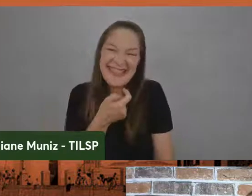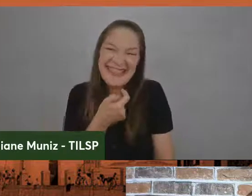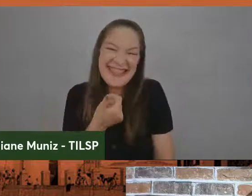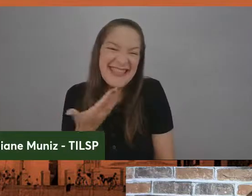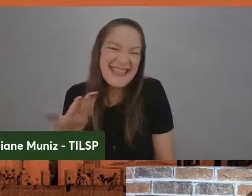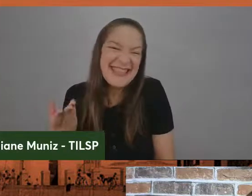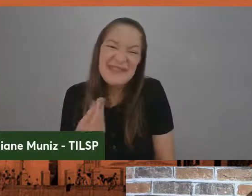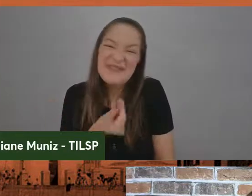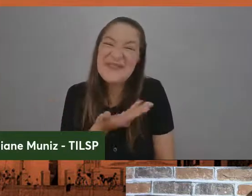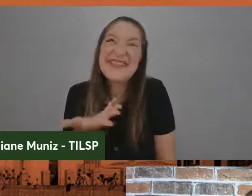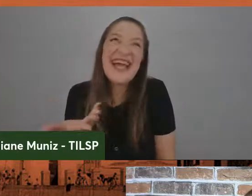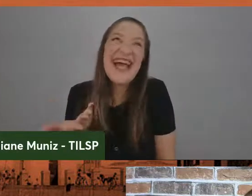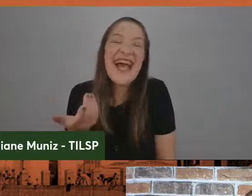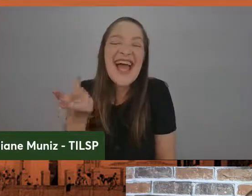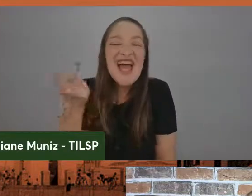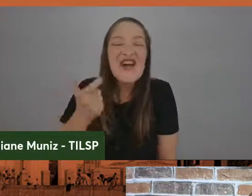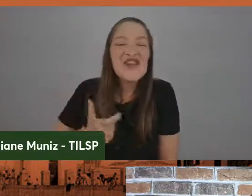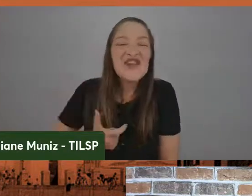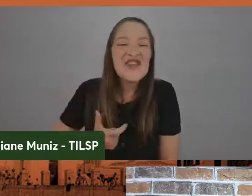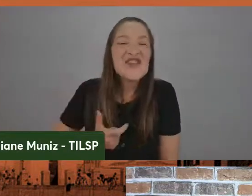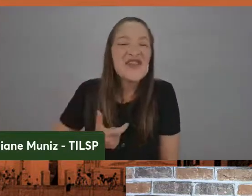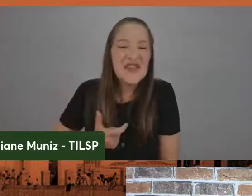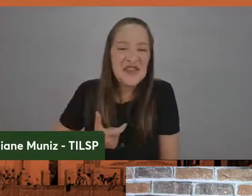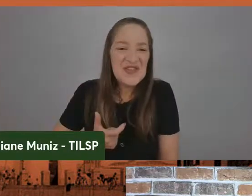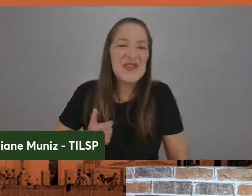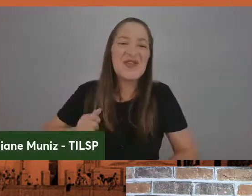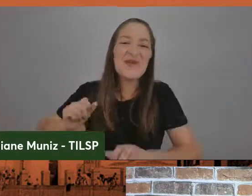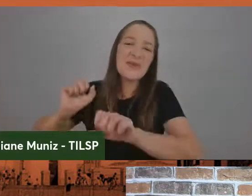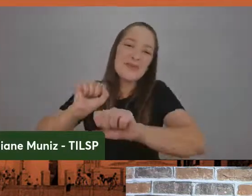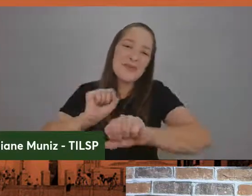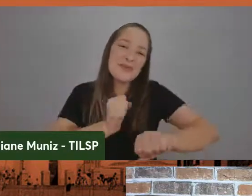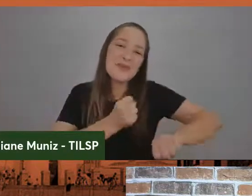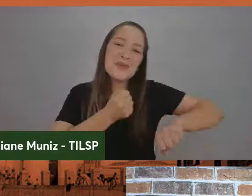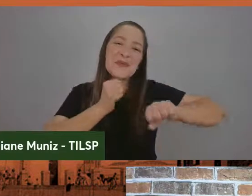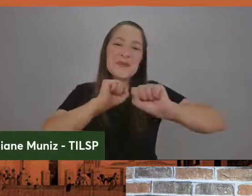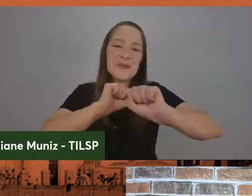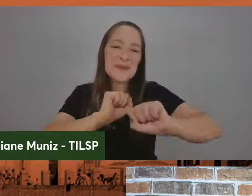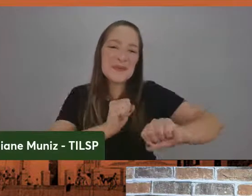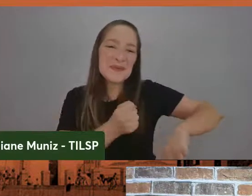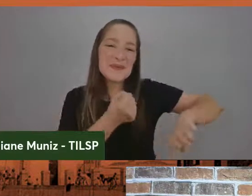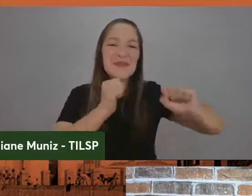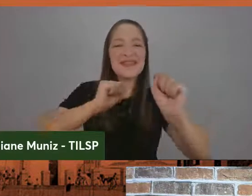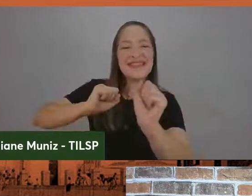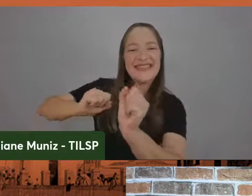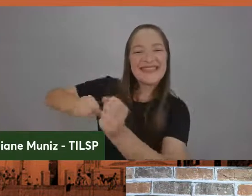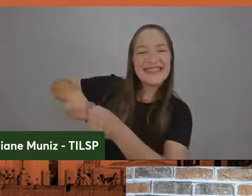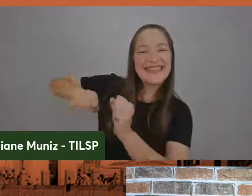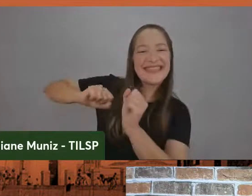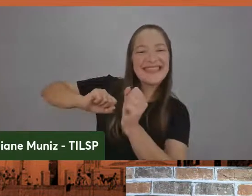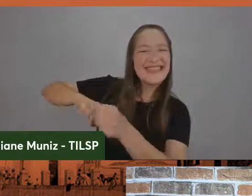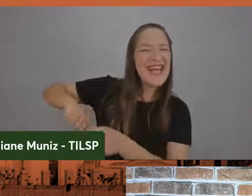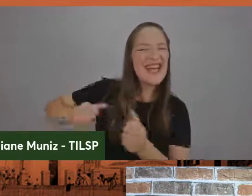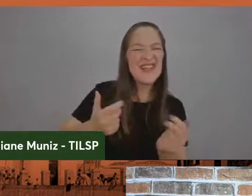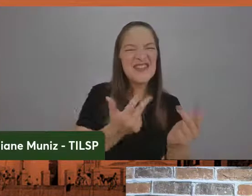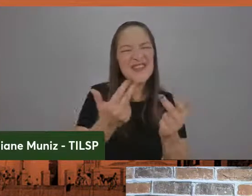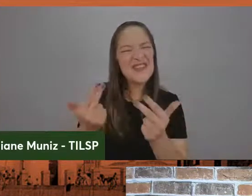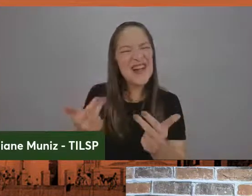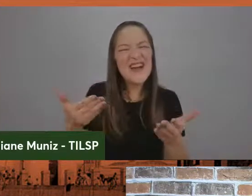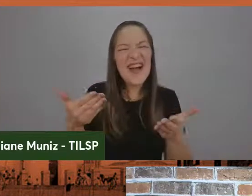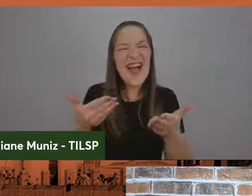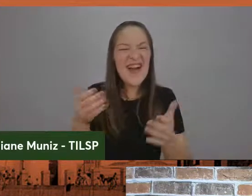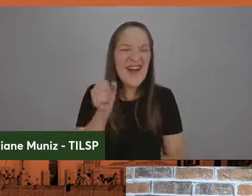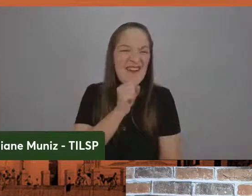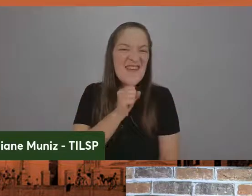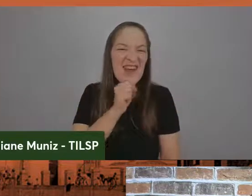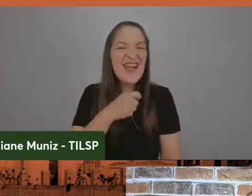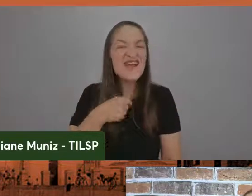Maravilhoso isso. Eu sou um remador ainda, assim, até hoje, né? E agora, então, na velhice, eu ainda remo mais